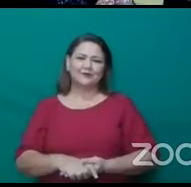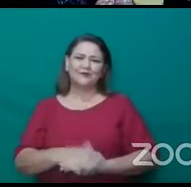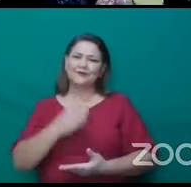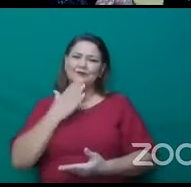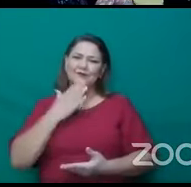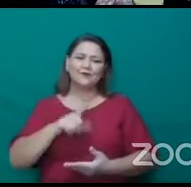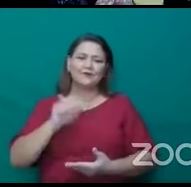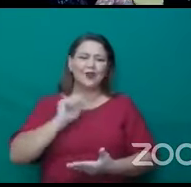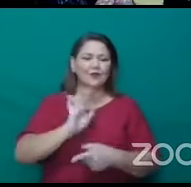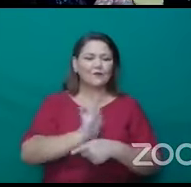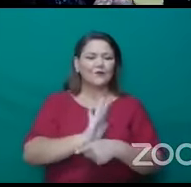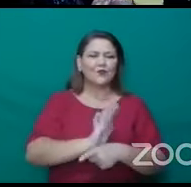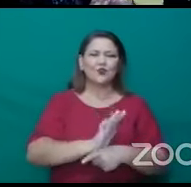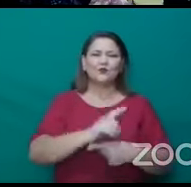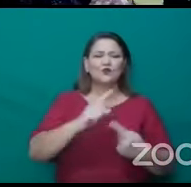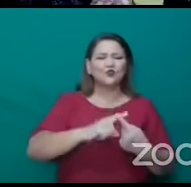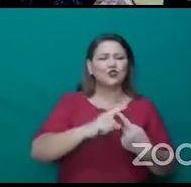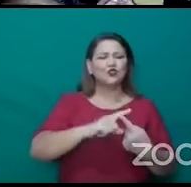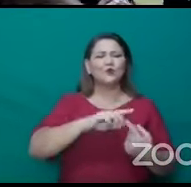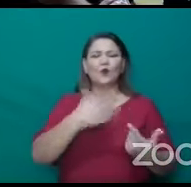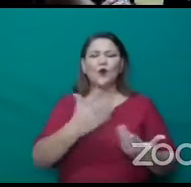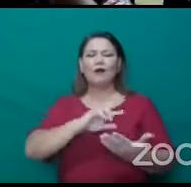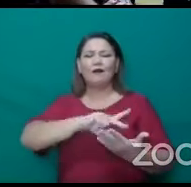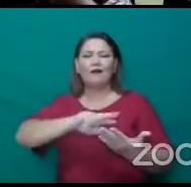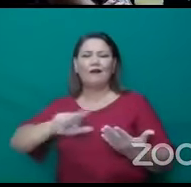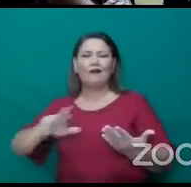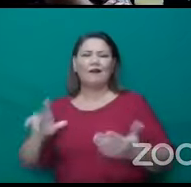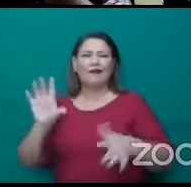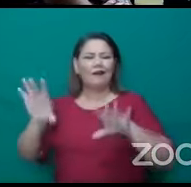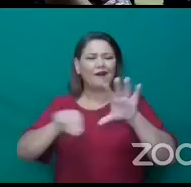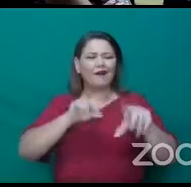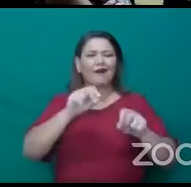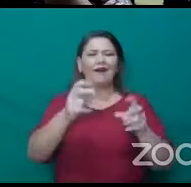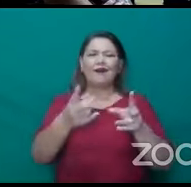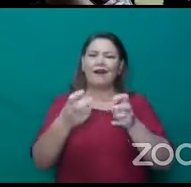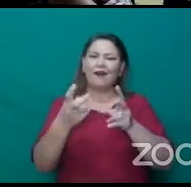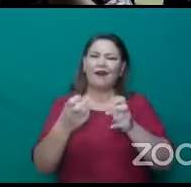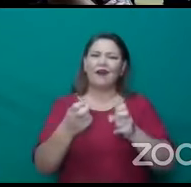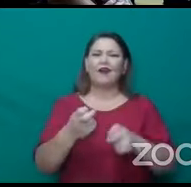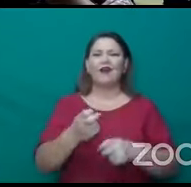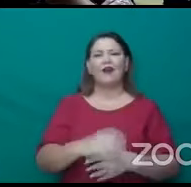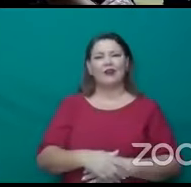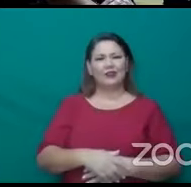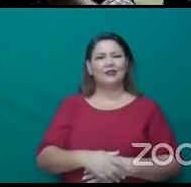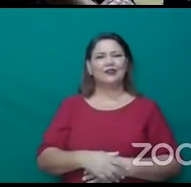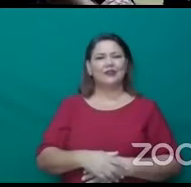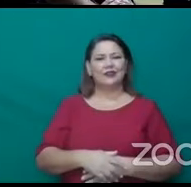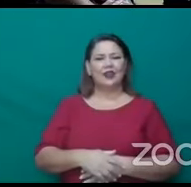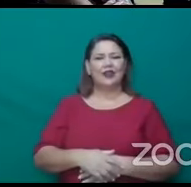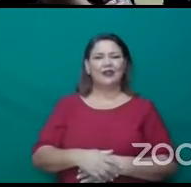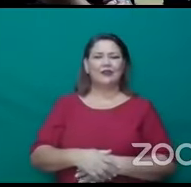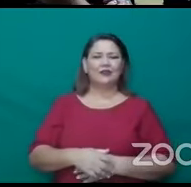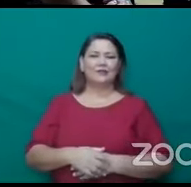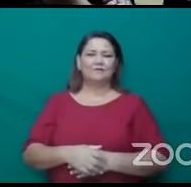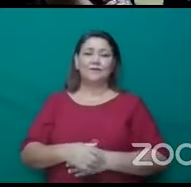essa, assim, fazer uma coisa fora da nossa zona de conforto, mas que era uma coisa que a gente gostava e que queria assistir também. E a gente